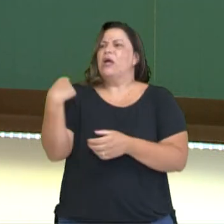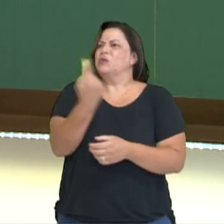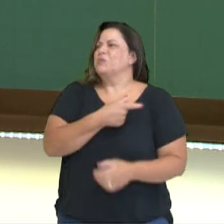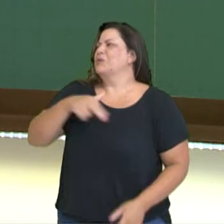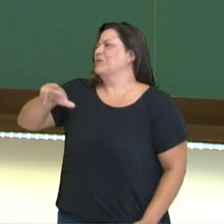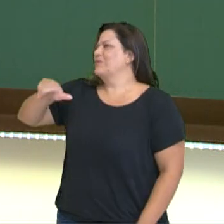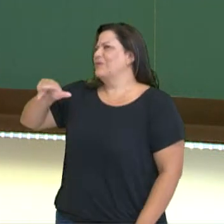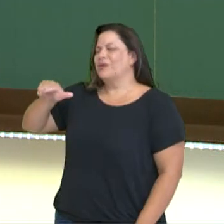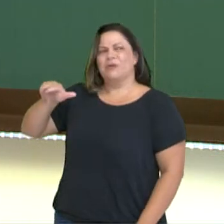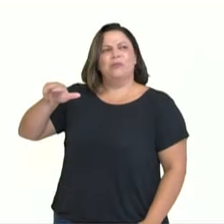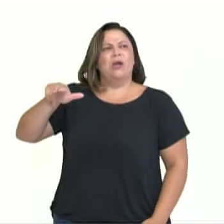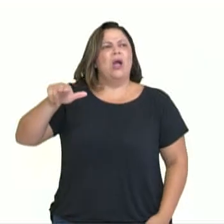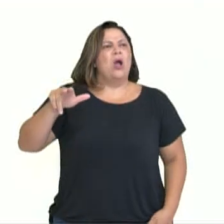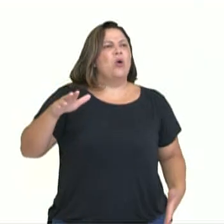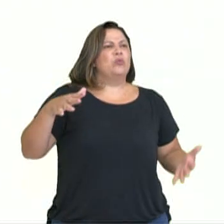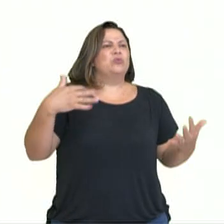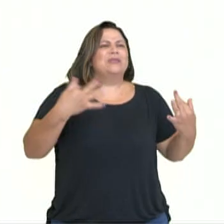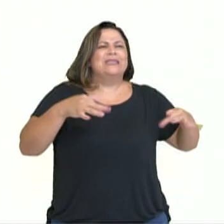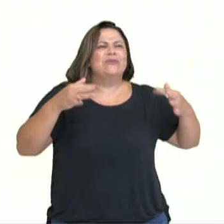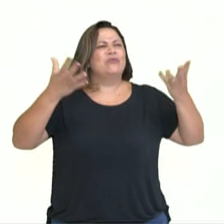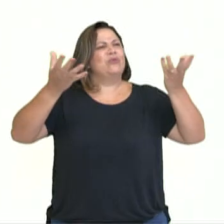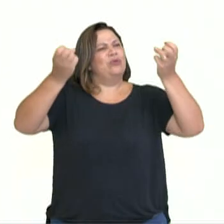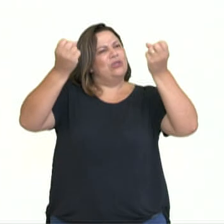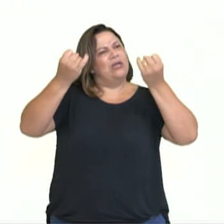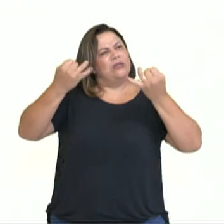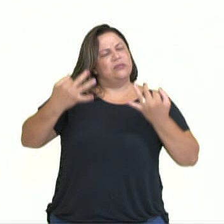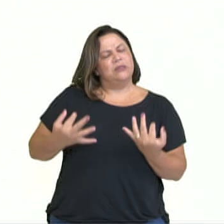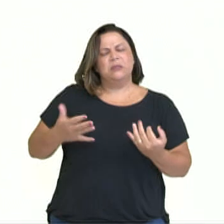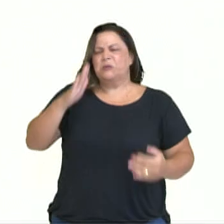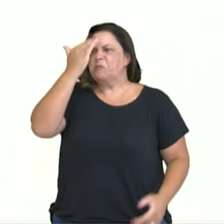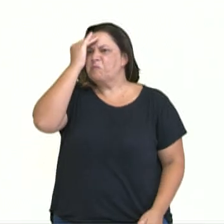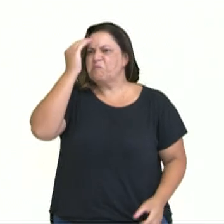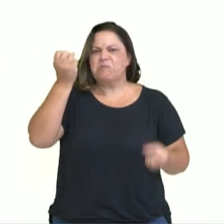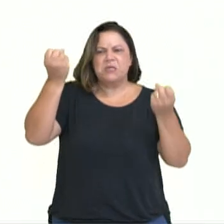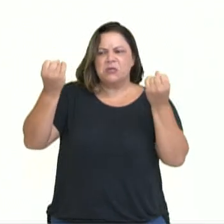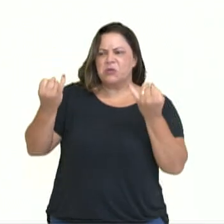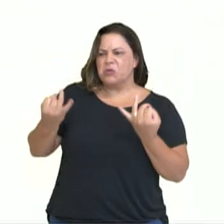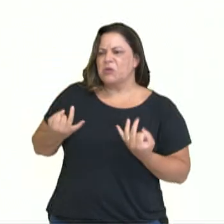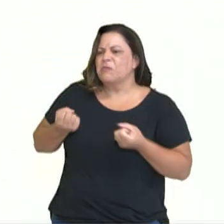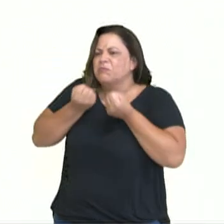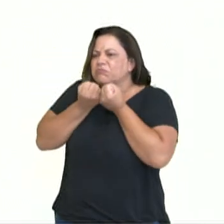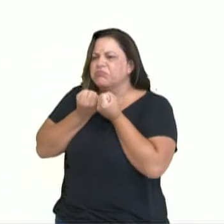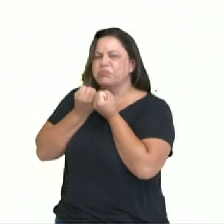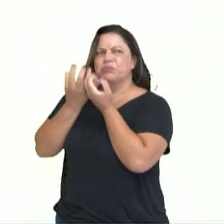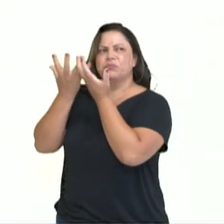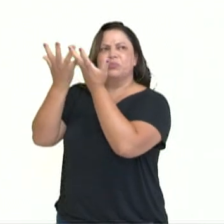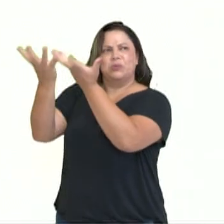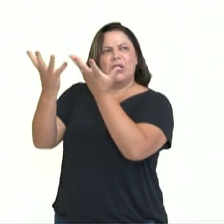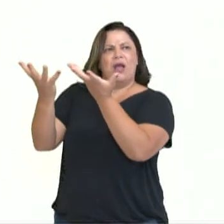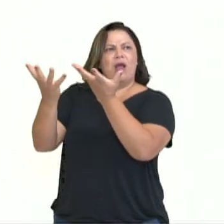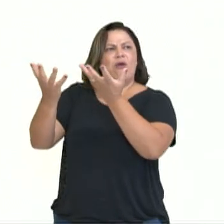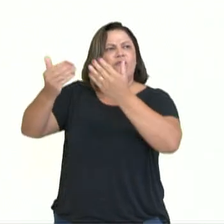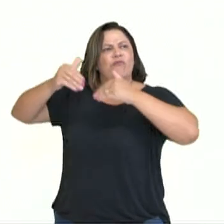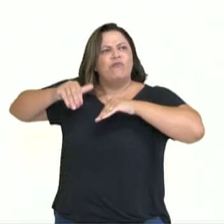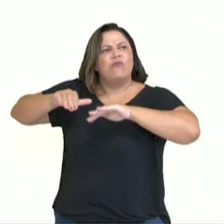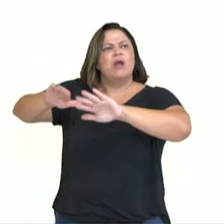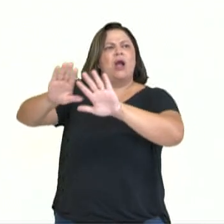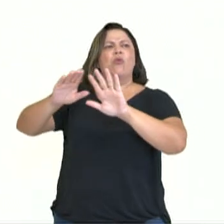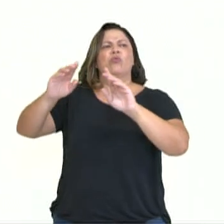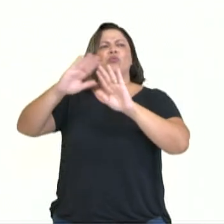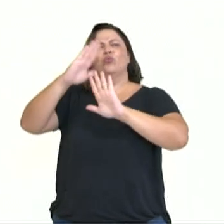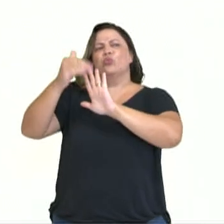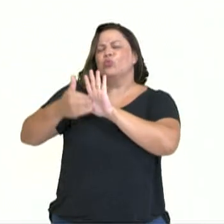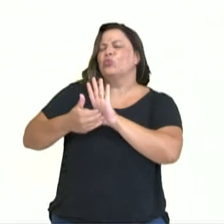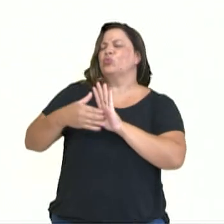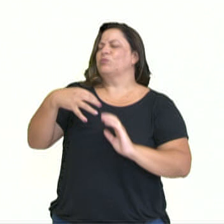dor, já disse tudo, e não me compreenderam. Vão e mudo foi tudo o que eu entendi e o que